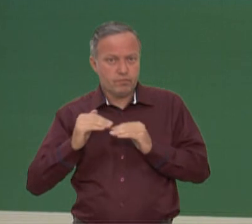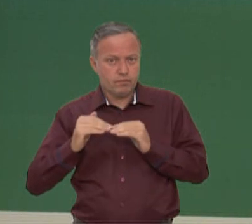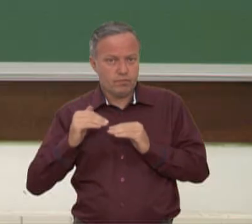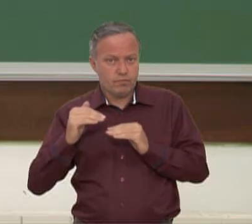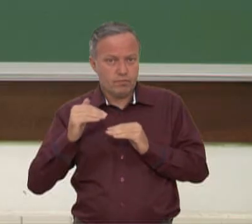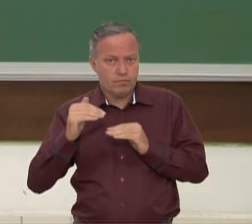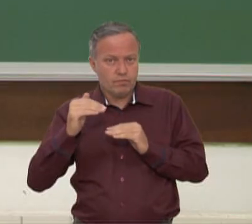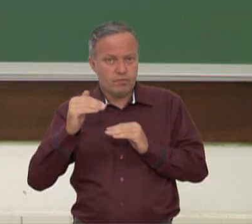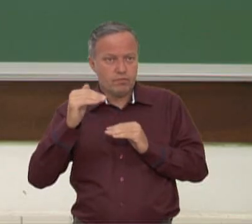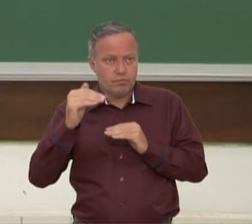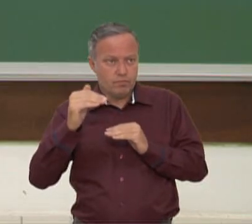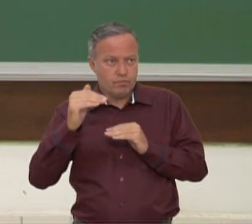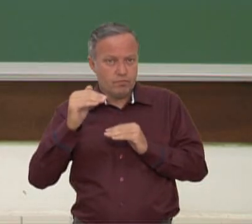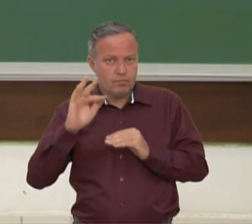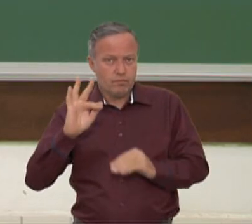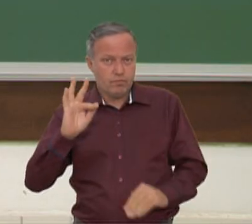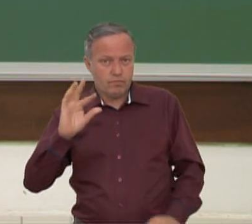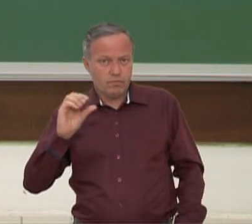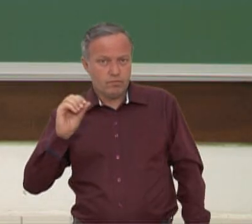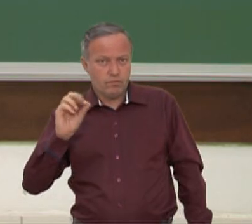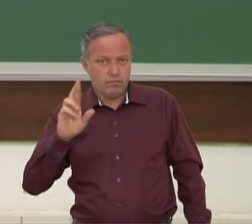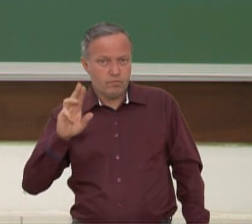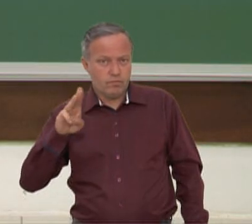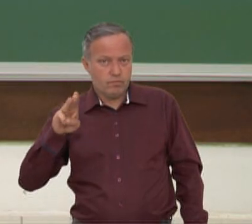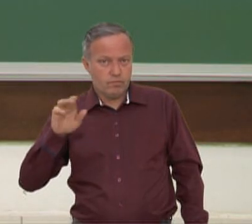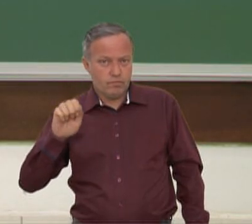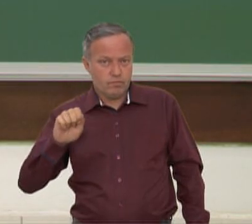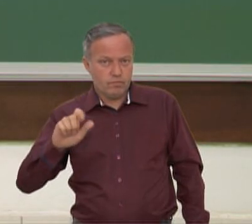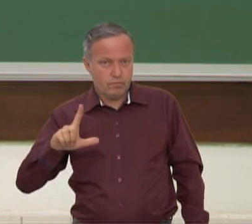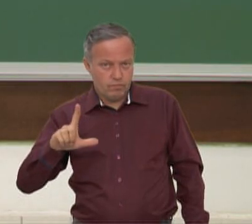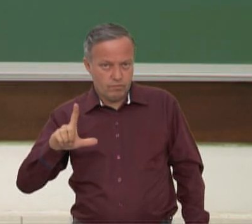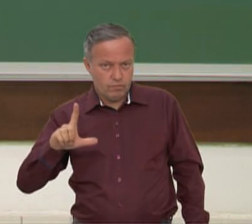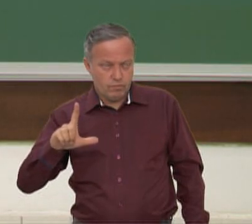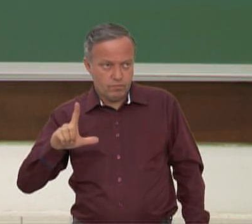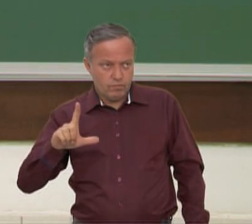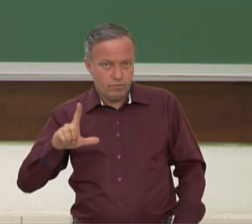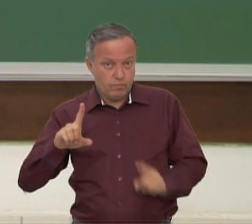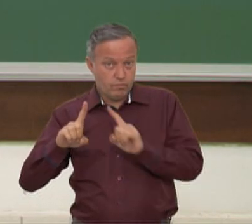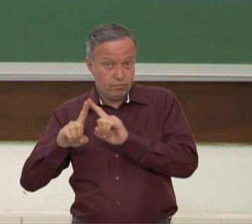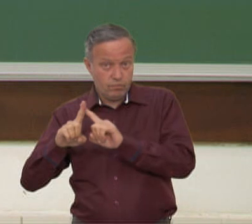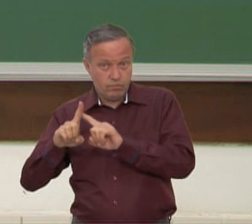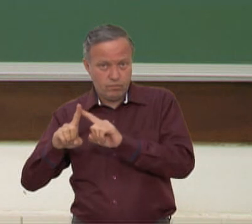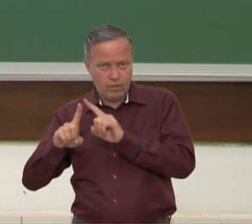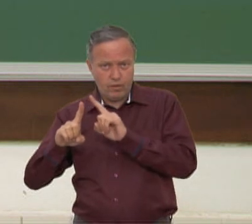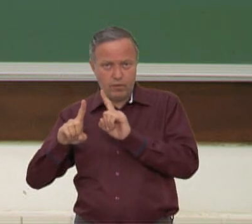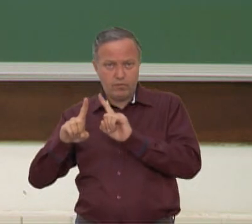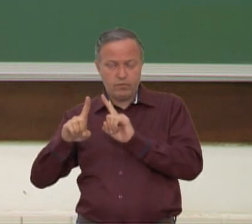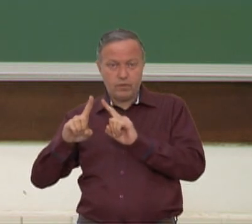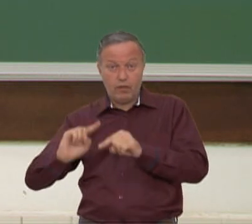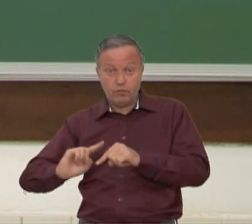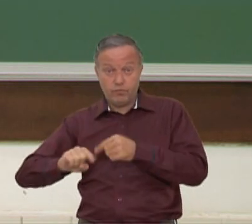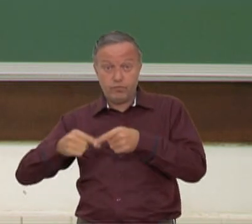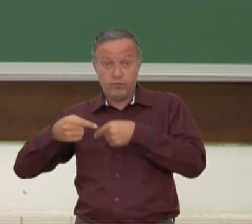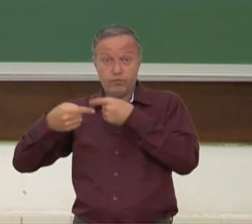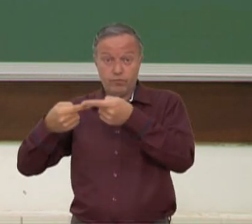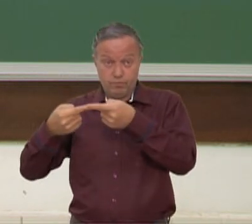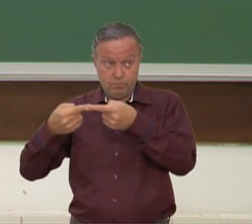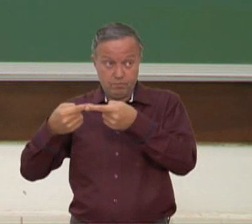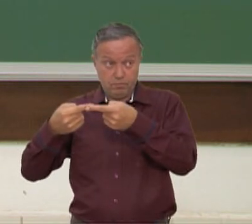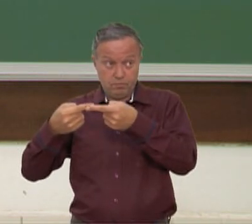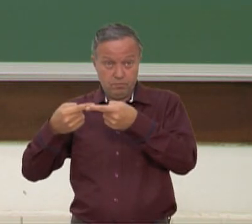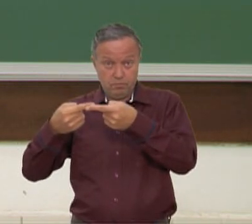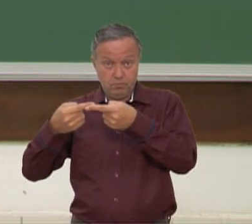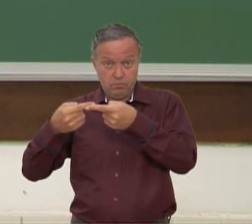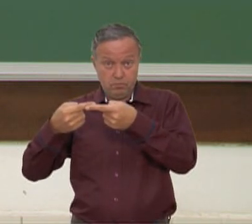formalmente equitativa, formalmente, porque intencionalmente é para que o desenvolvimento dessas colônias seja